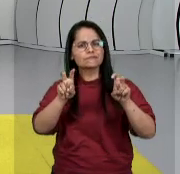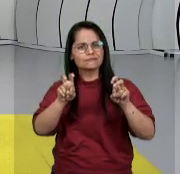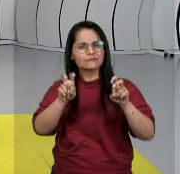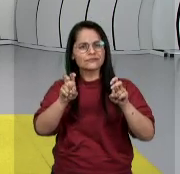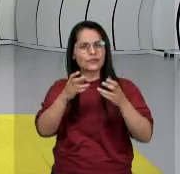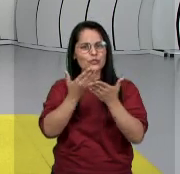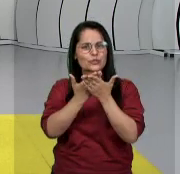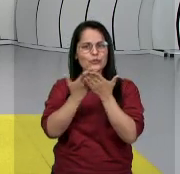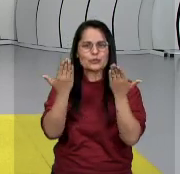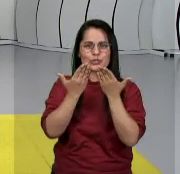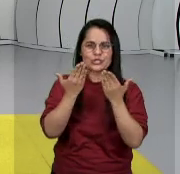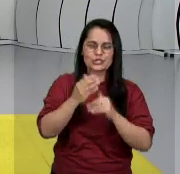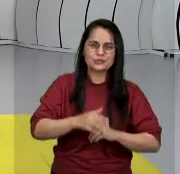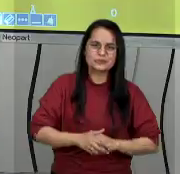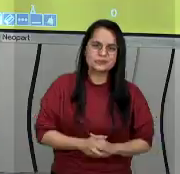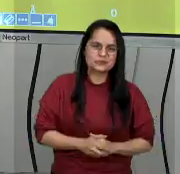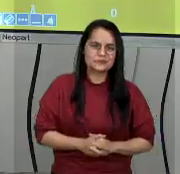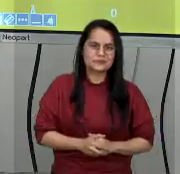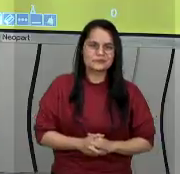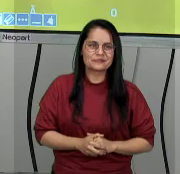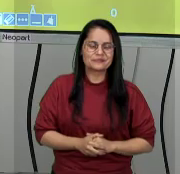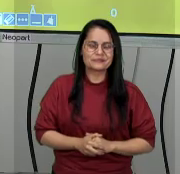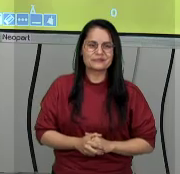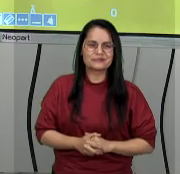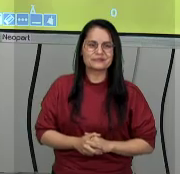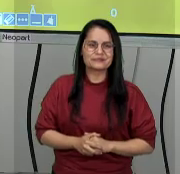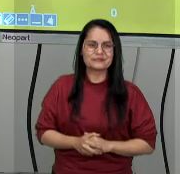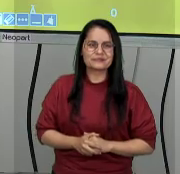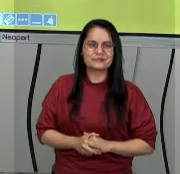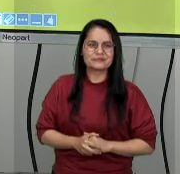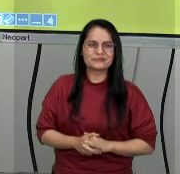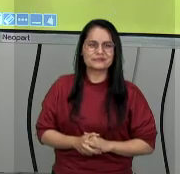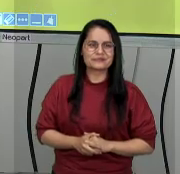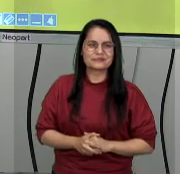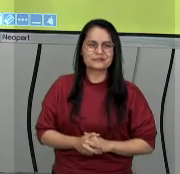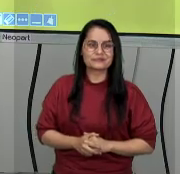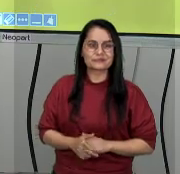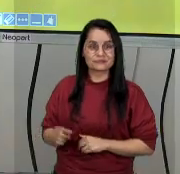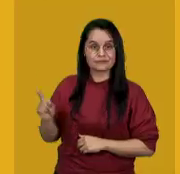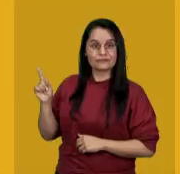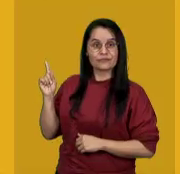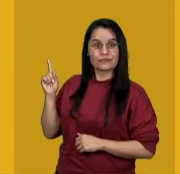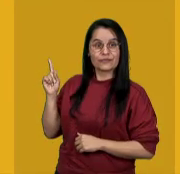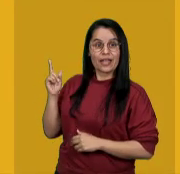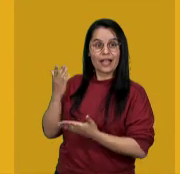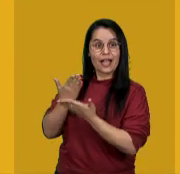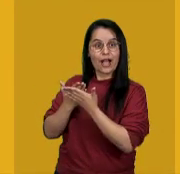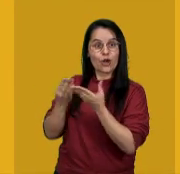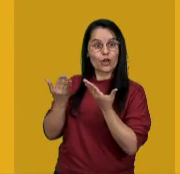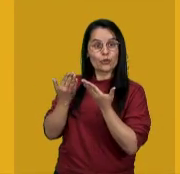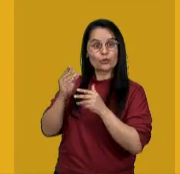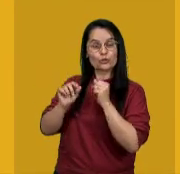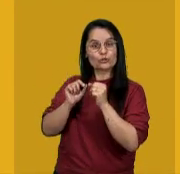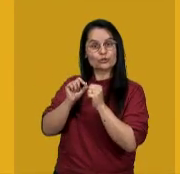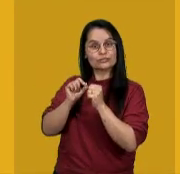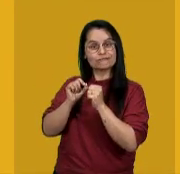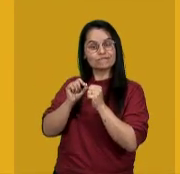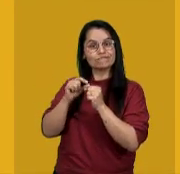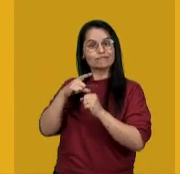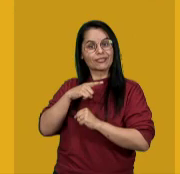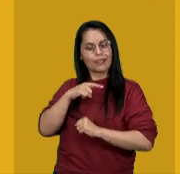vamos estudar na aula de hoje? Então vamos! Na nossa aula de hoje vamos